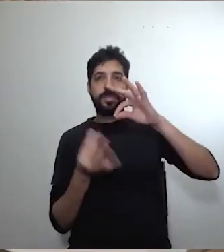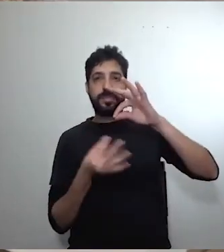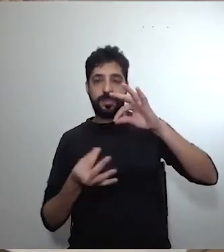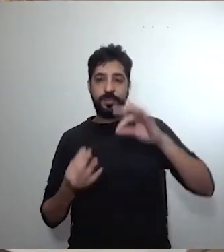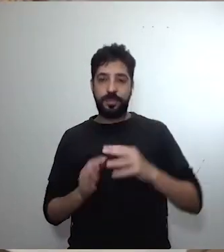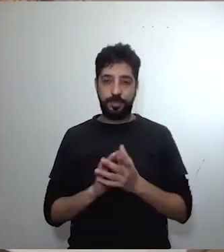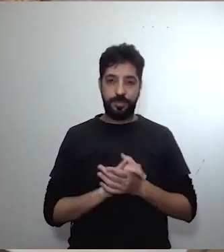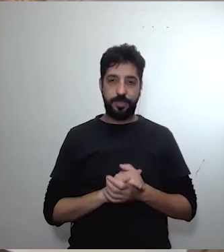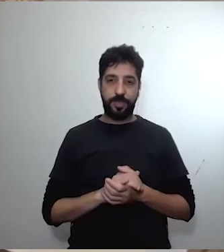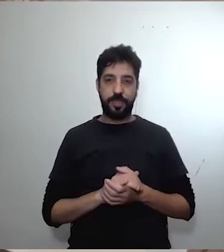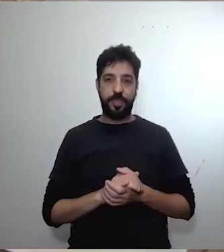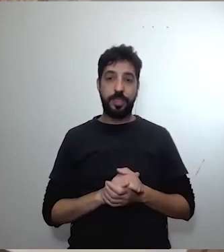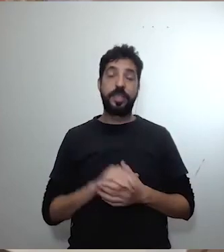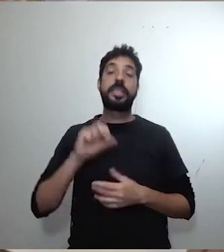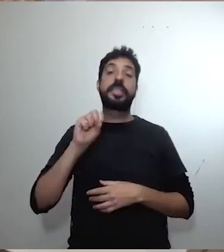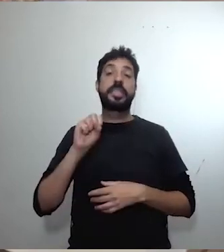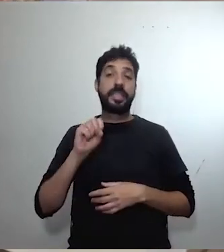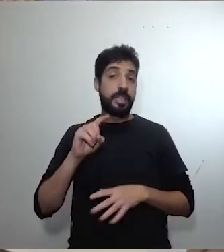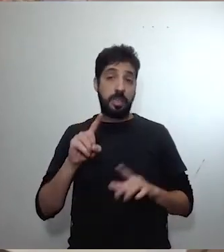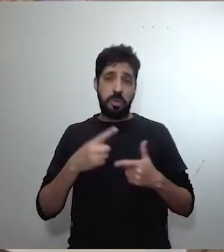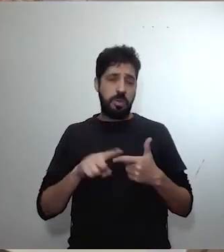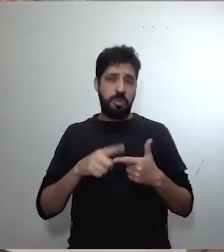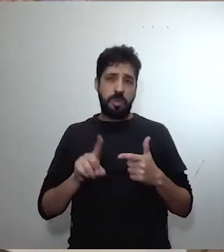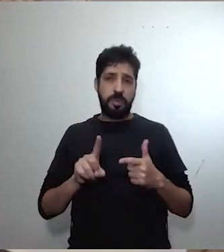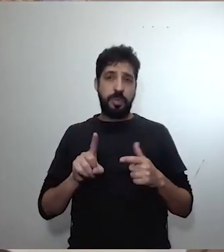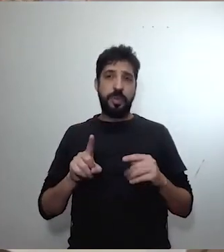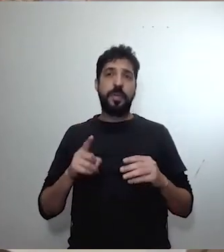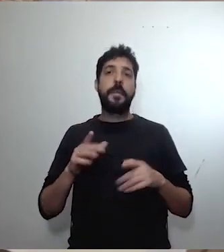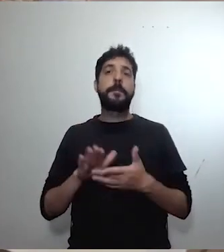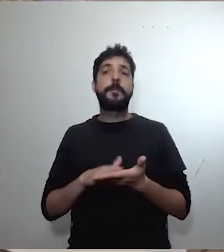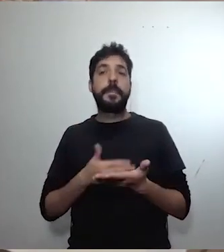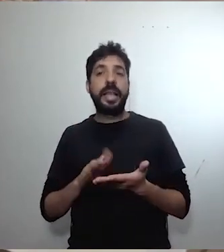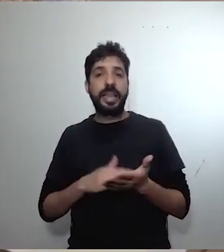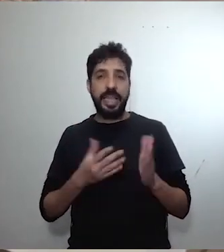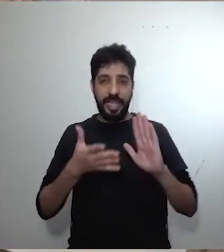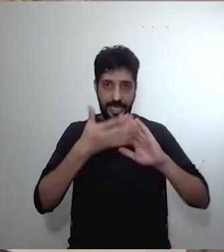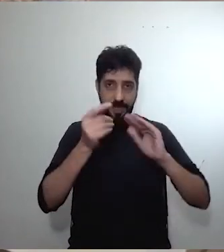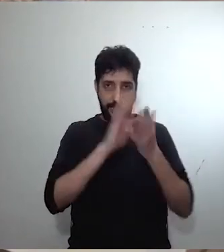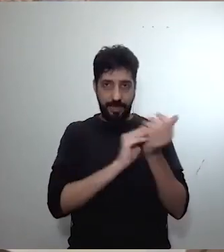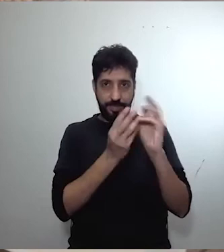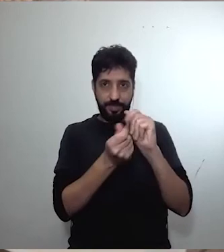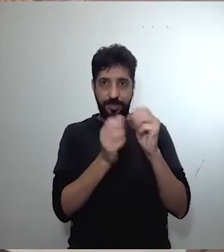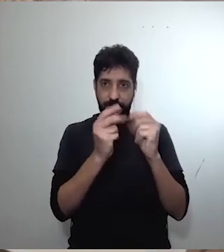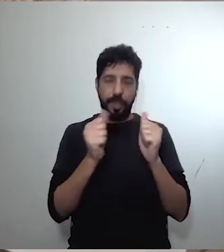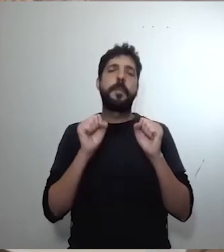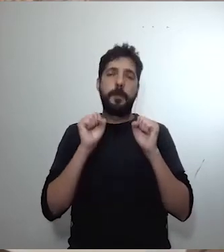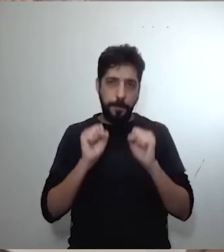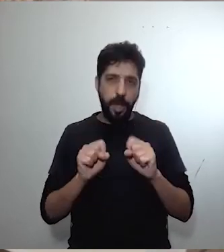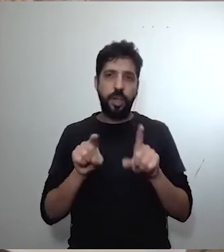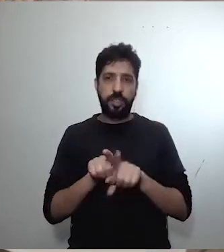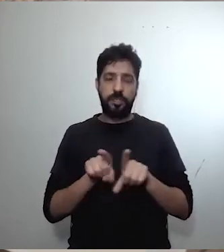uma cobrinha, né, Antônio? Se precisar, não tem problema untar as mãos com margarina ou manteiga,